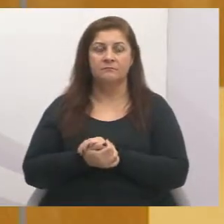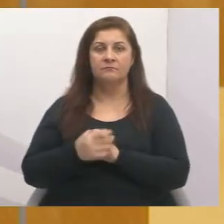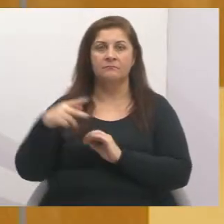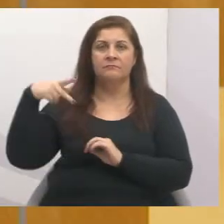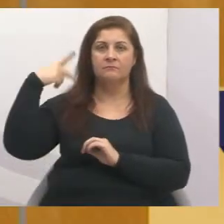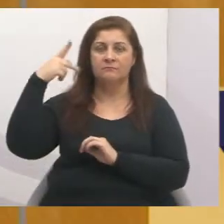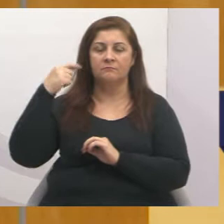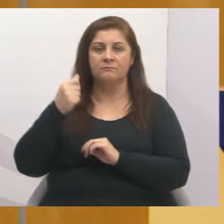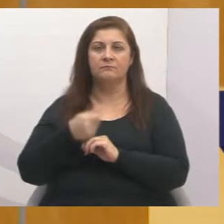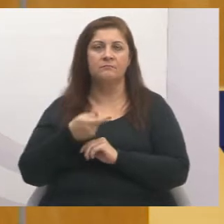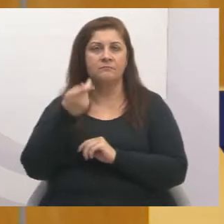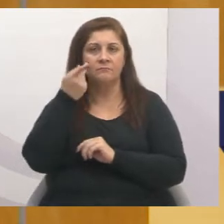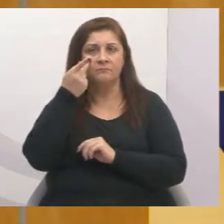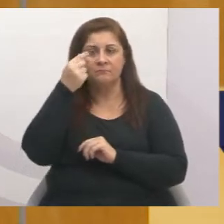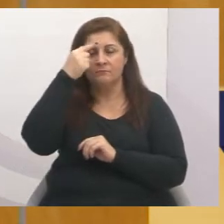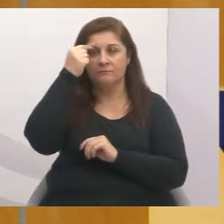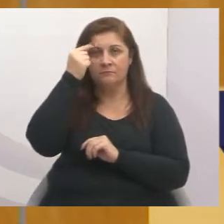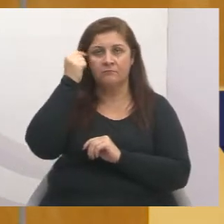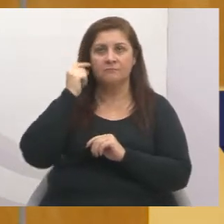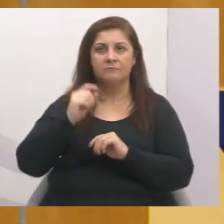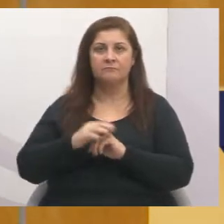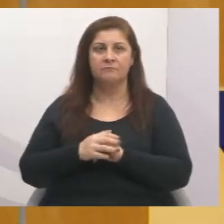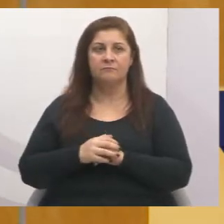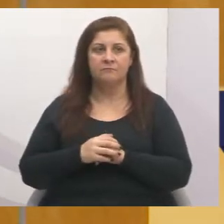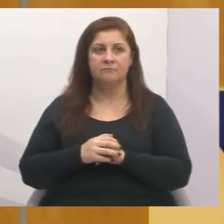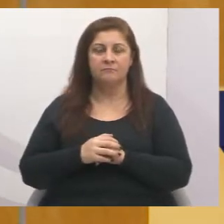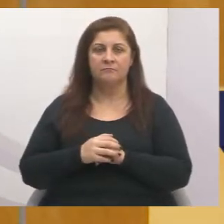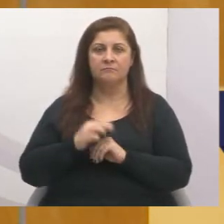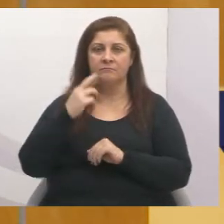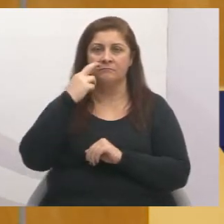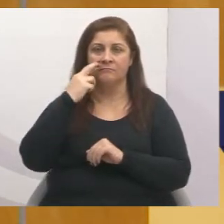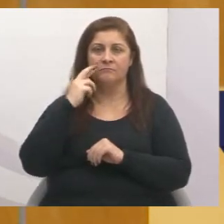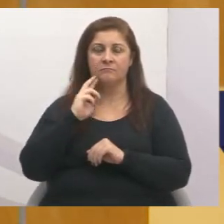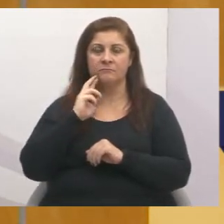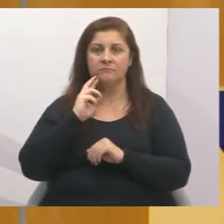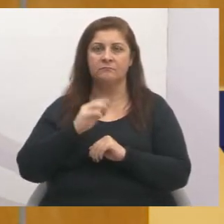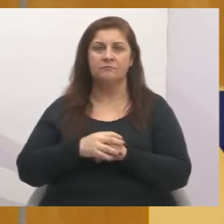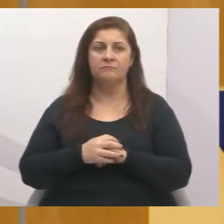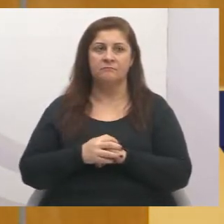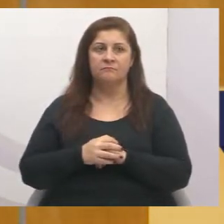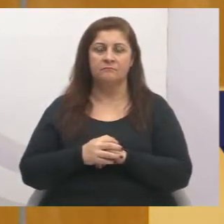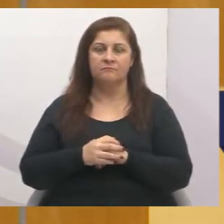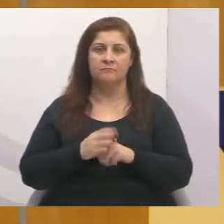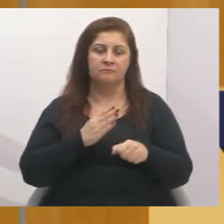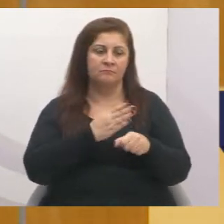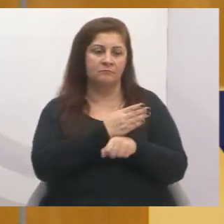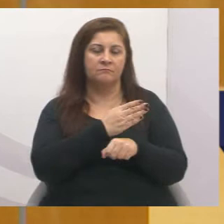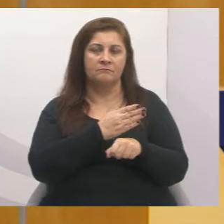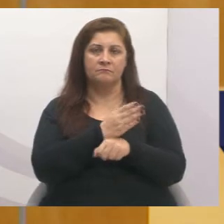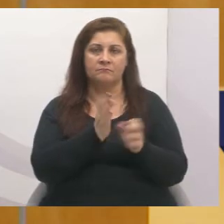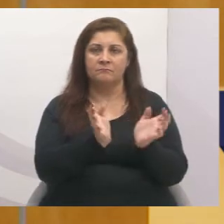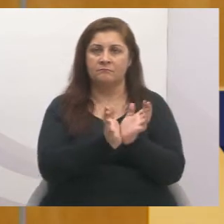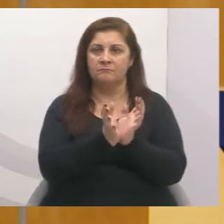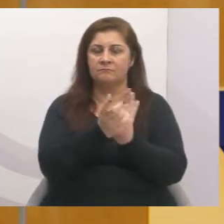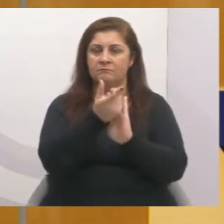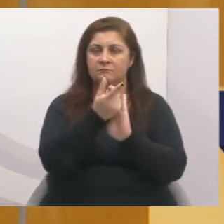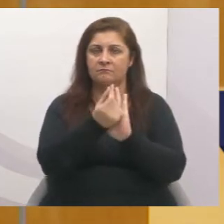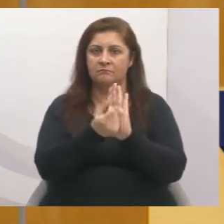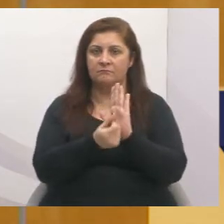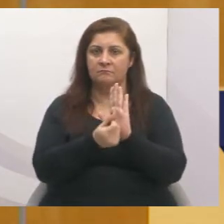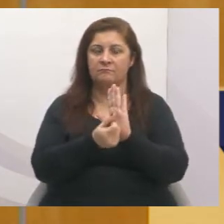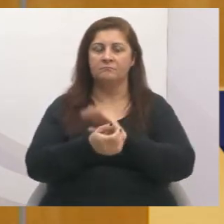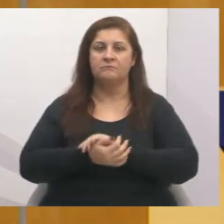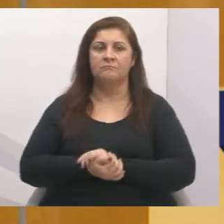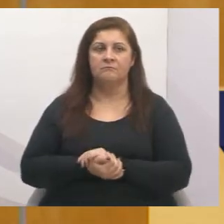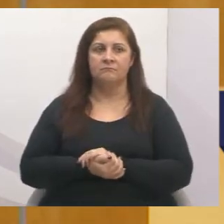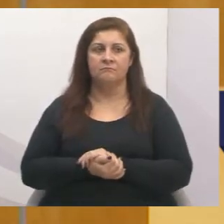vereadores Paulinho do Esporte, Edgar Sasaki, pastor Rogério Timóteo, que fazem parte da Comissão de Orçamento e Finanças,